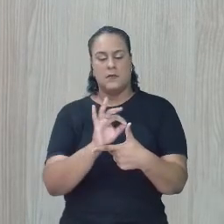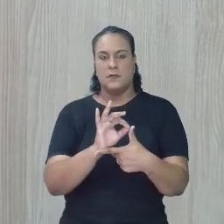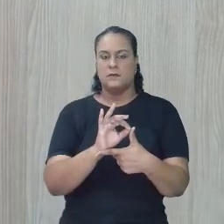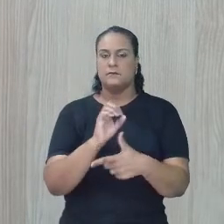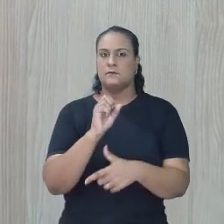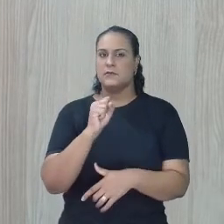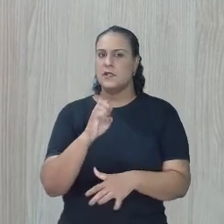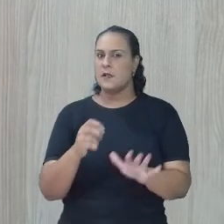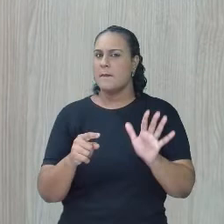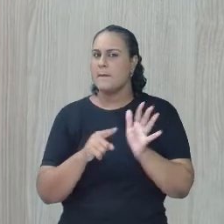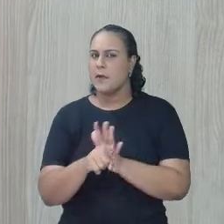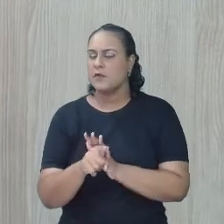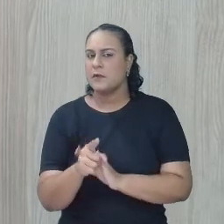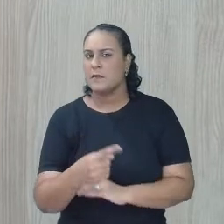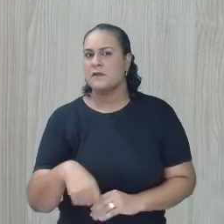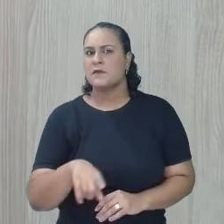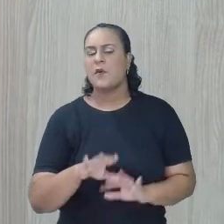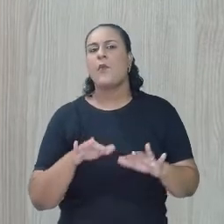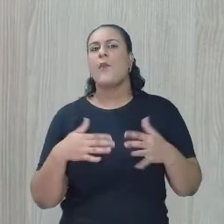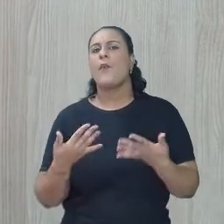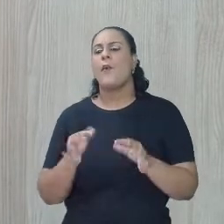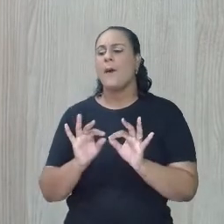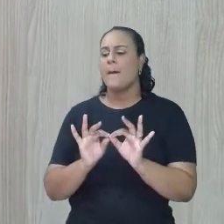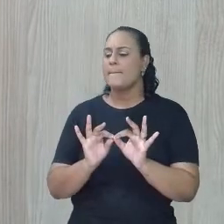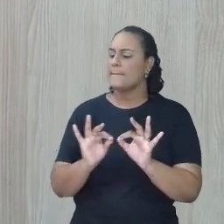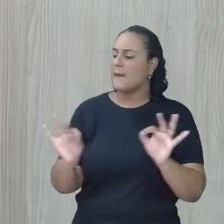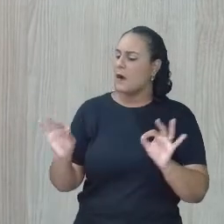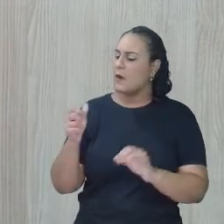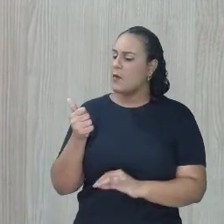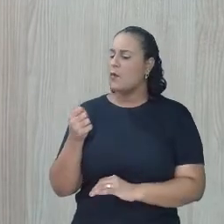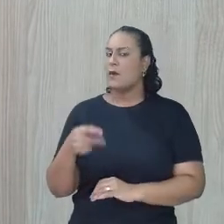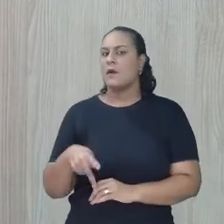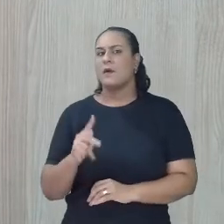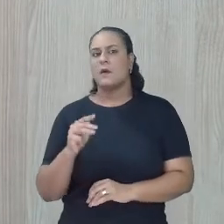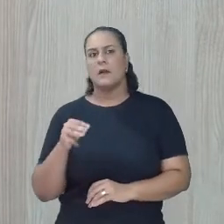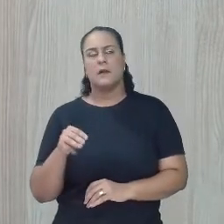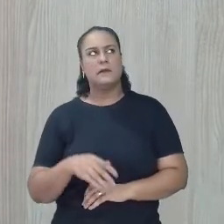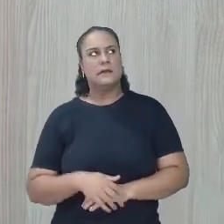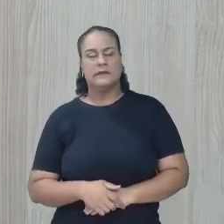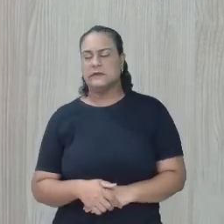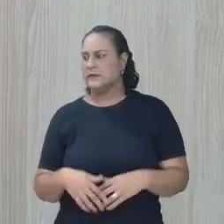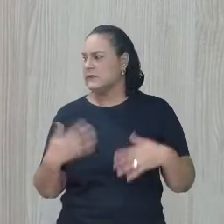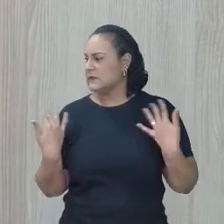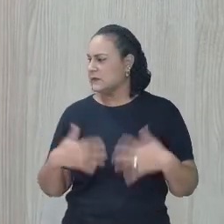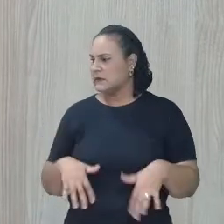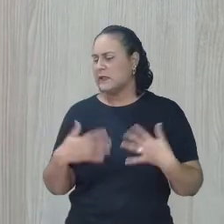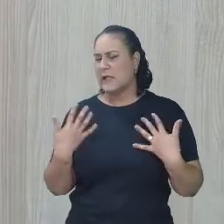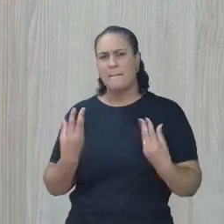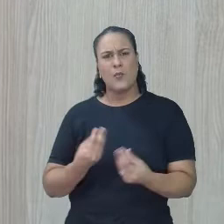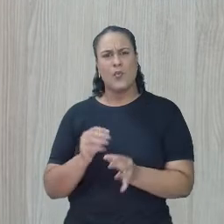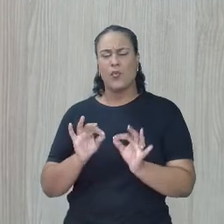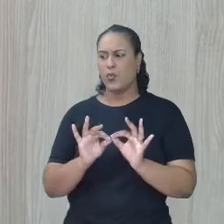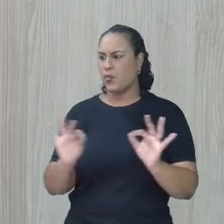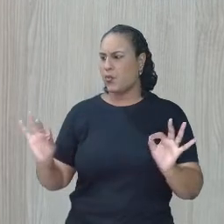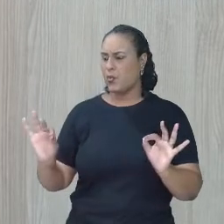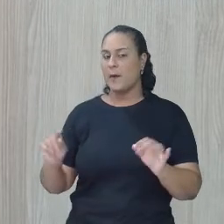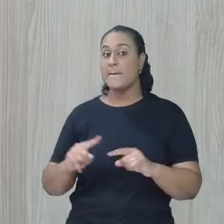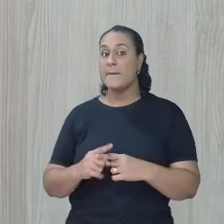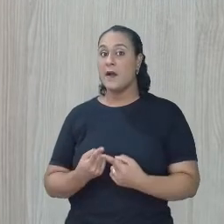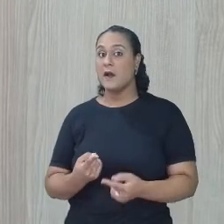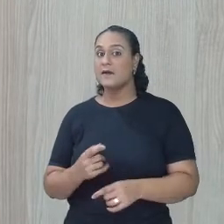aí qual é a distância aí de 1 quilômetro, você vai dizer, meu Deus, 1 quilômetro é muito grande. Mas